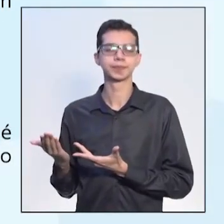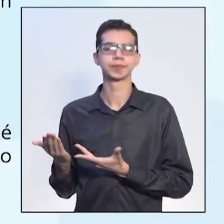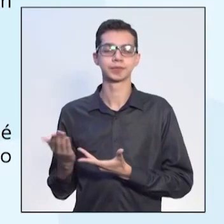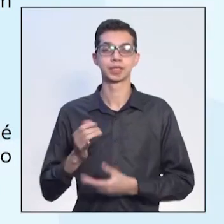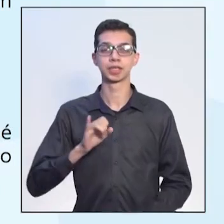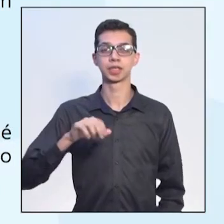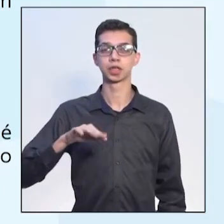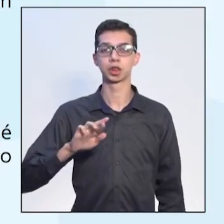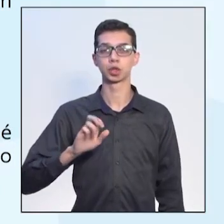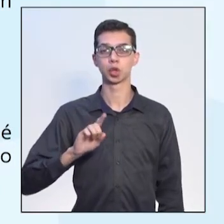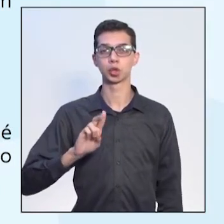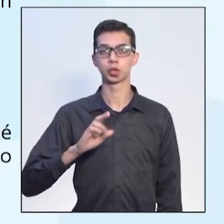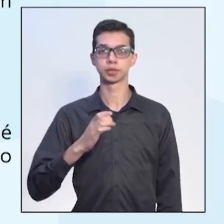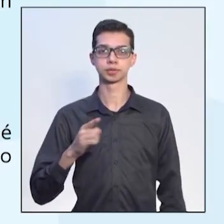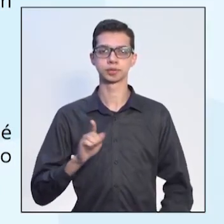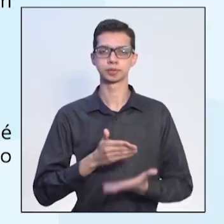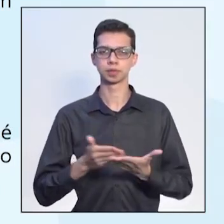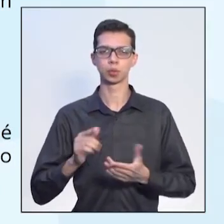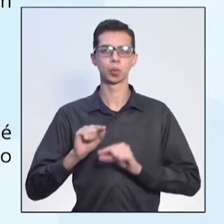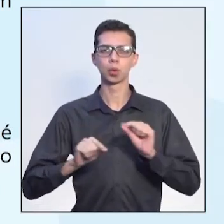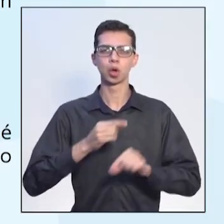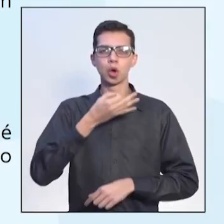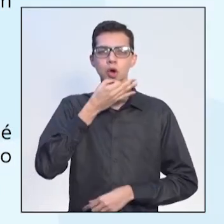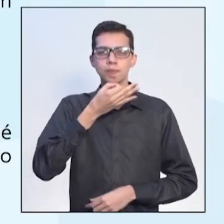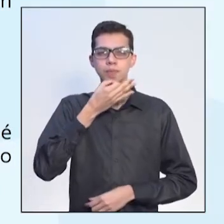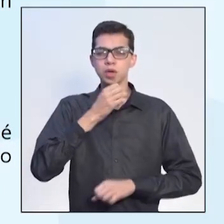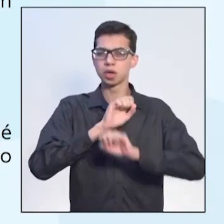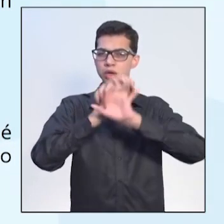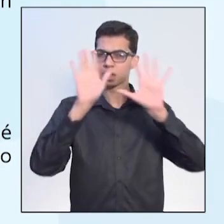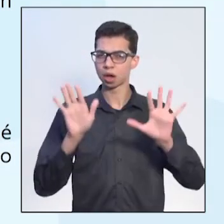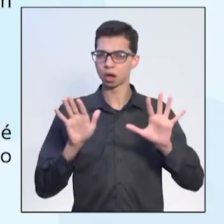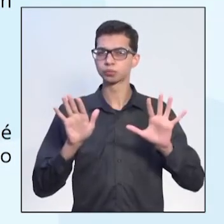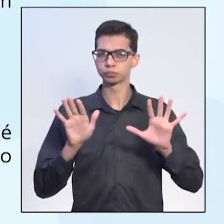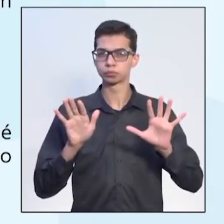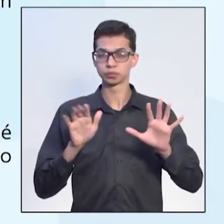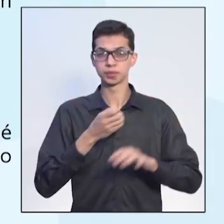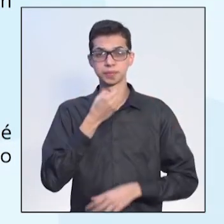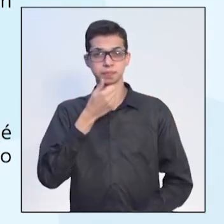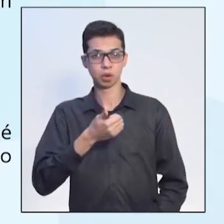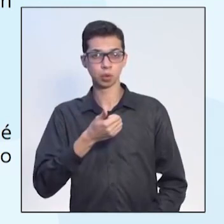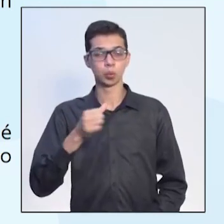filme, a opinião é objetiva e clara do objeto. É bom, é ruim, né?